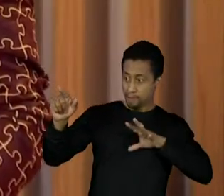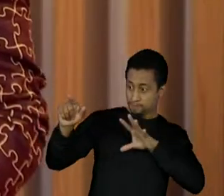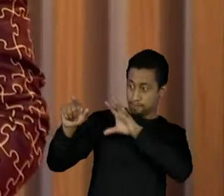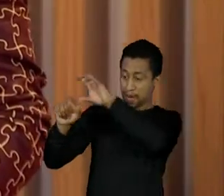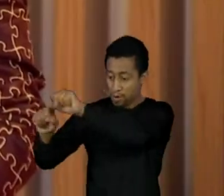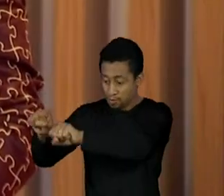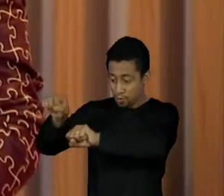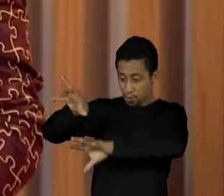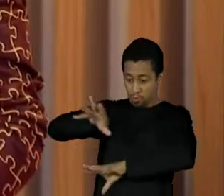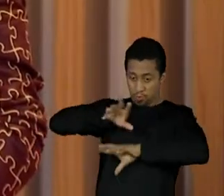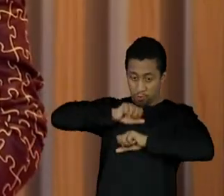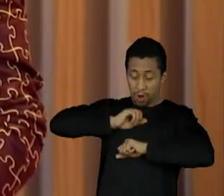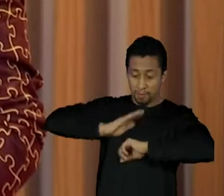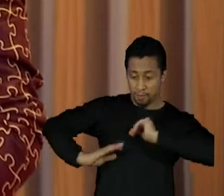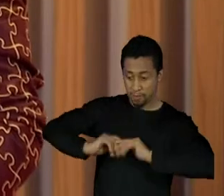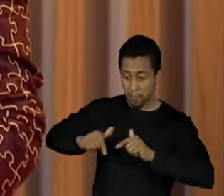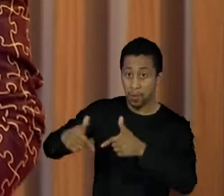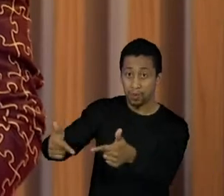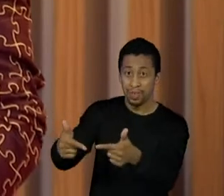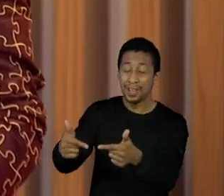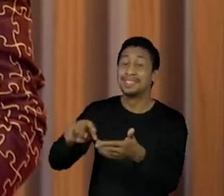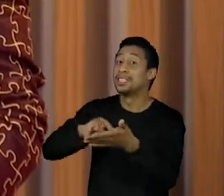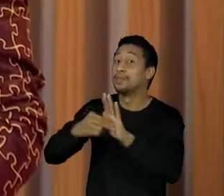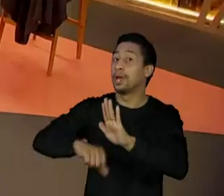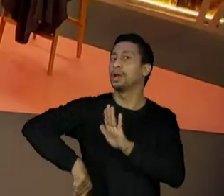esse mesmo comportamento